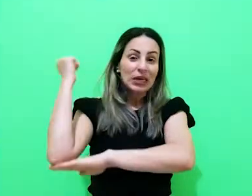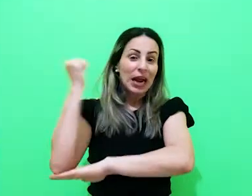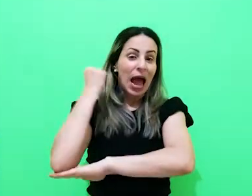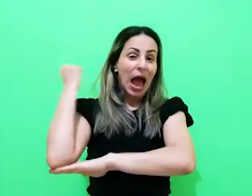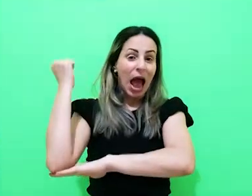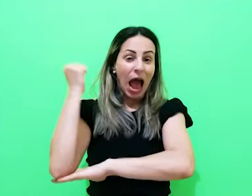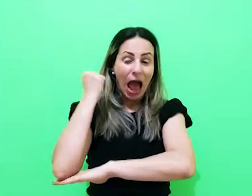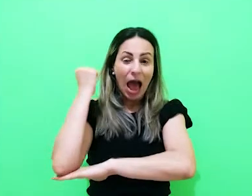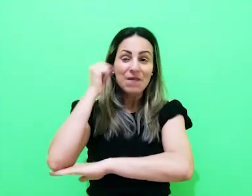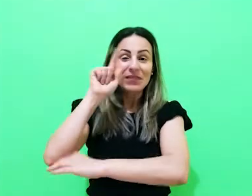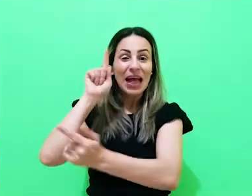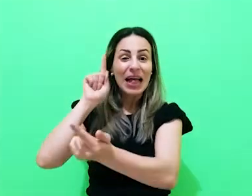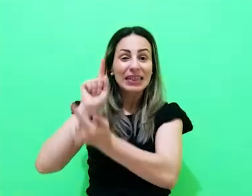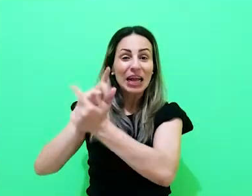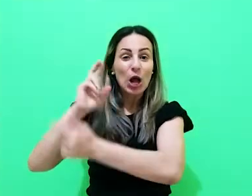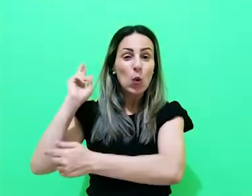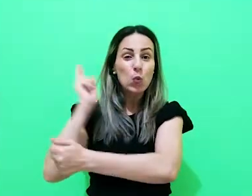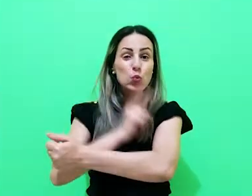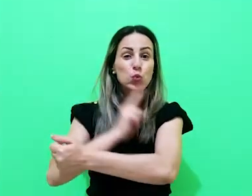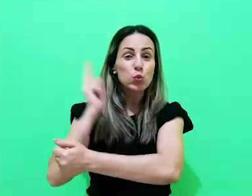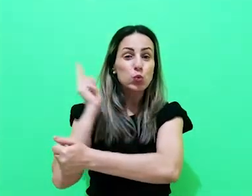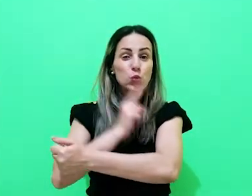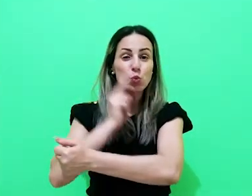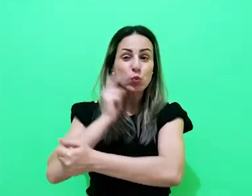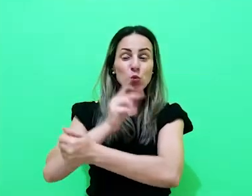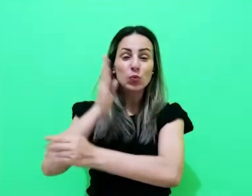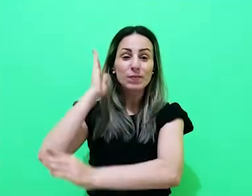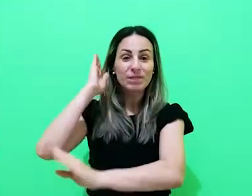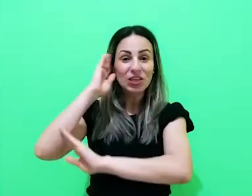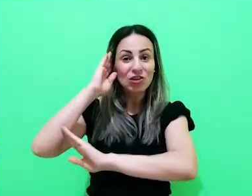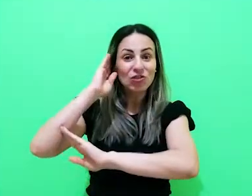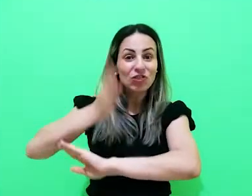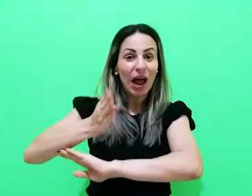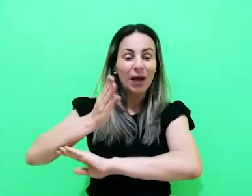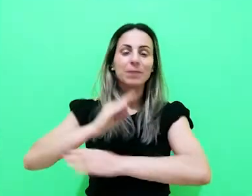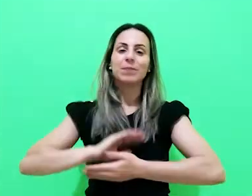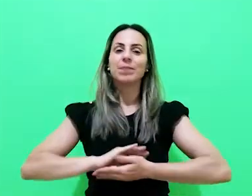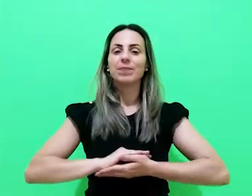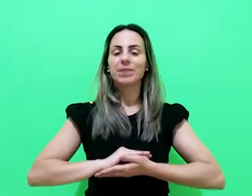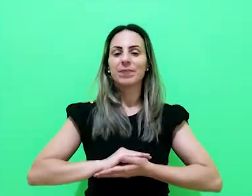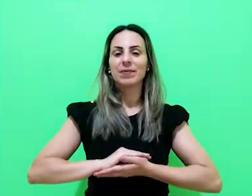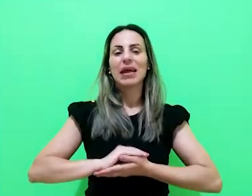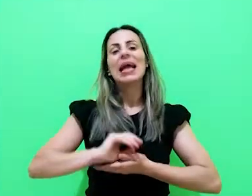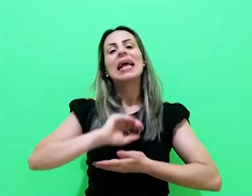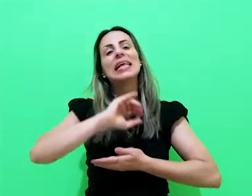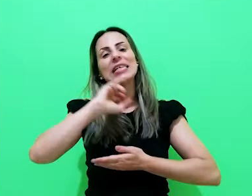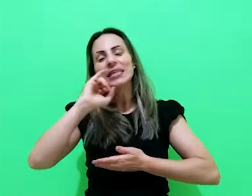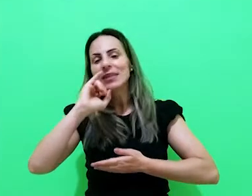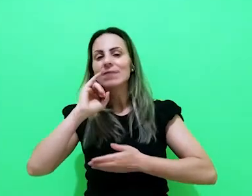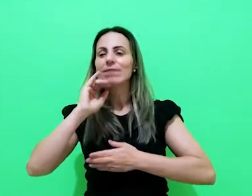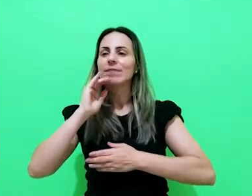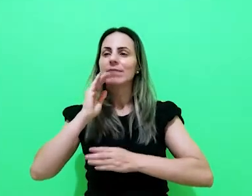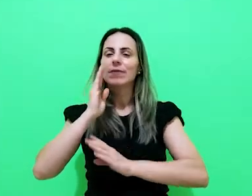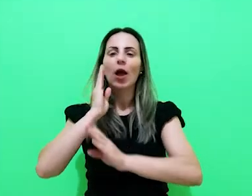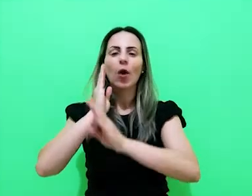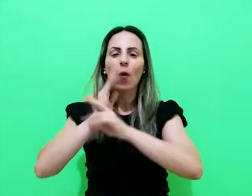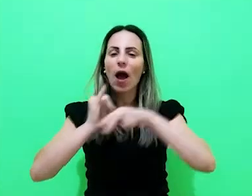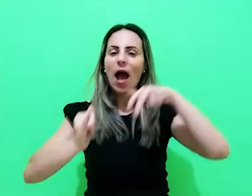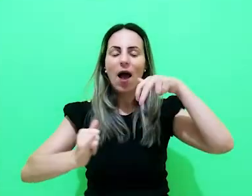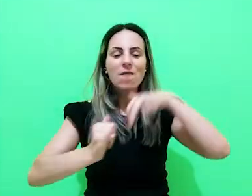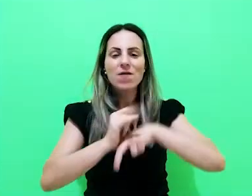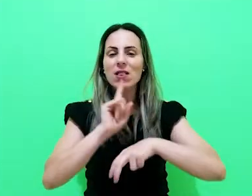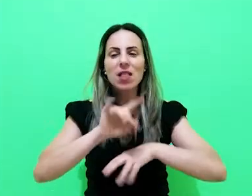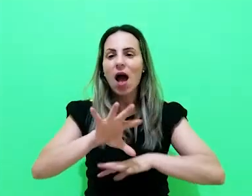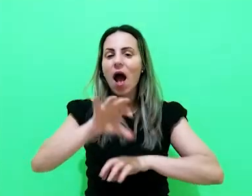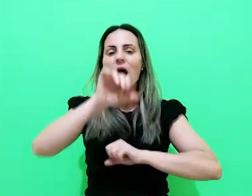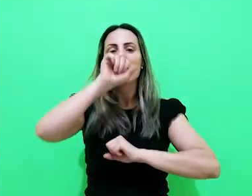que ser atendida de emergência, ela tem que ser atendida imediatamente. Se quando eu chego no local a vítima não respira,